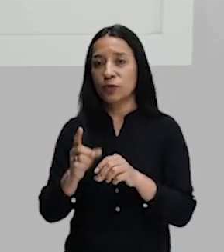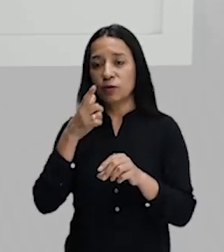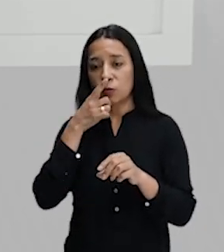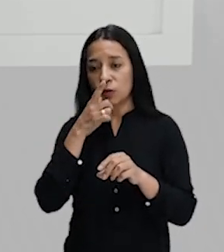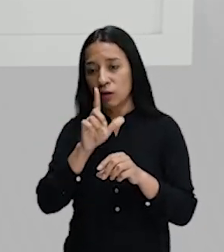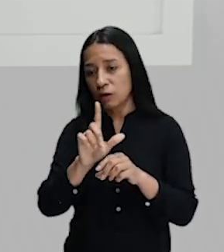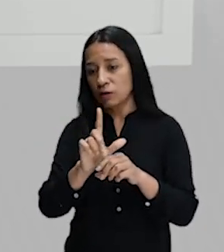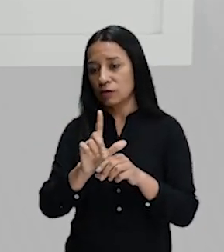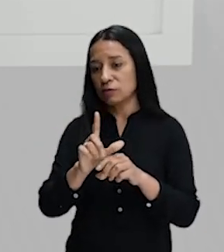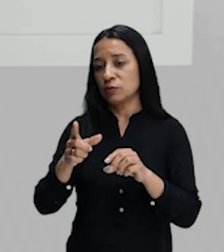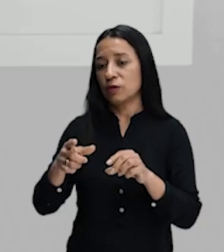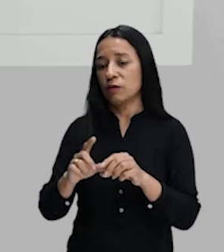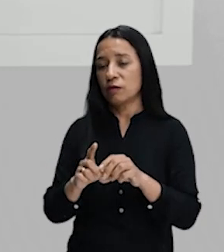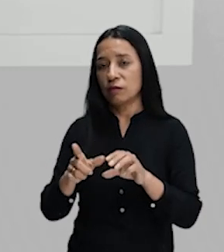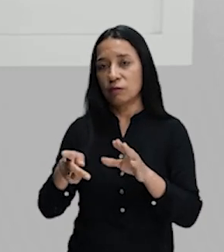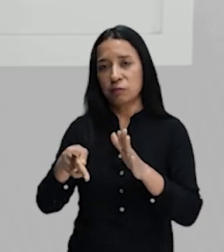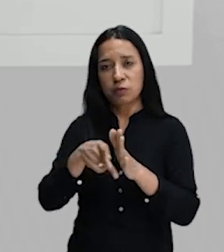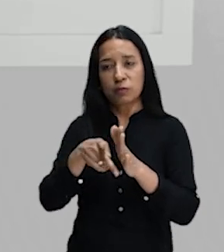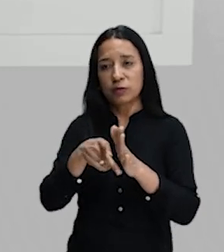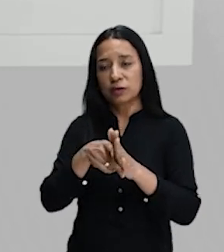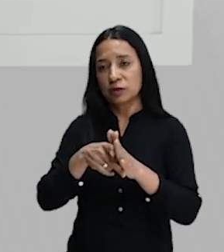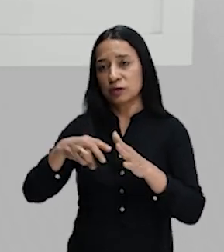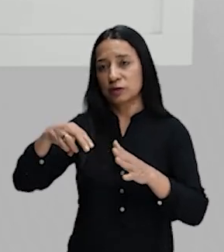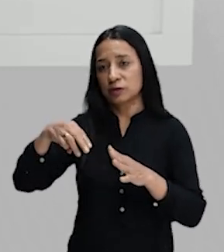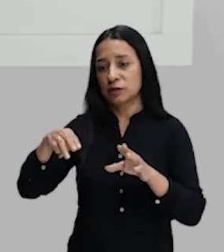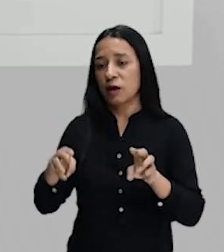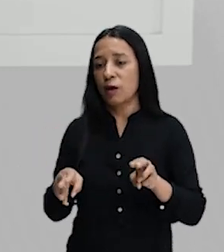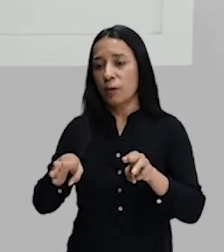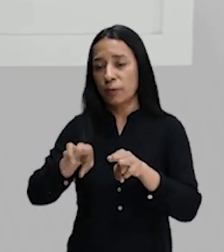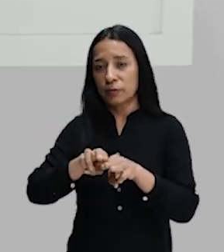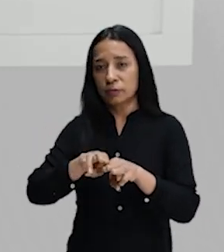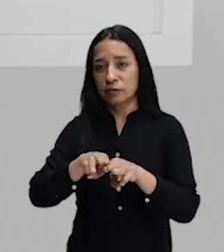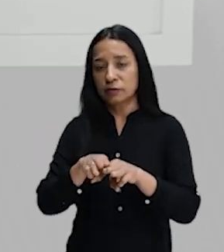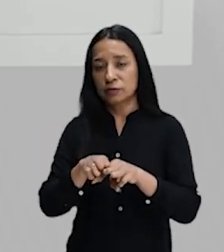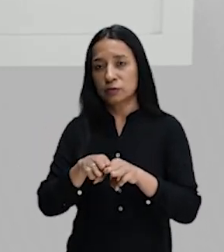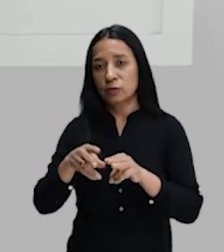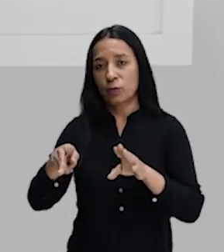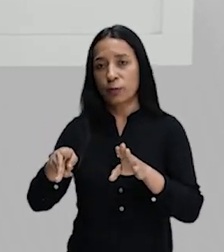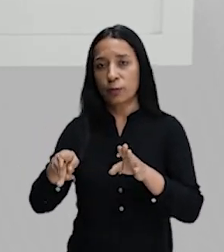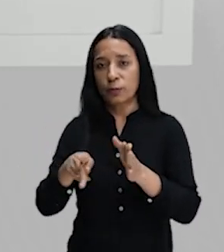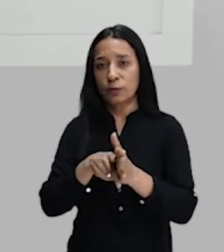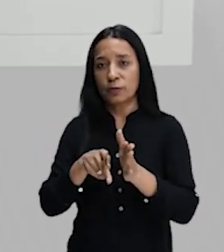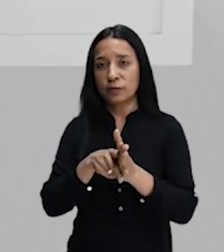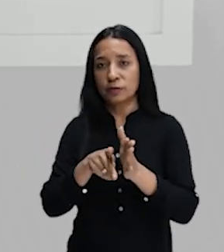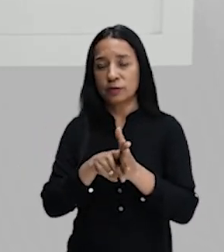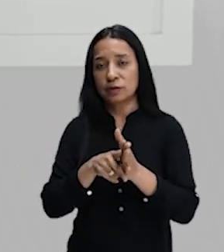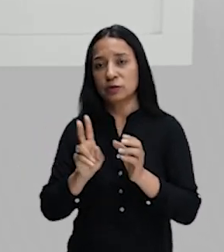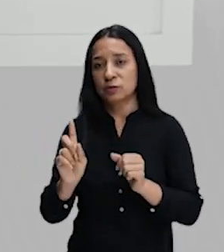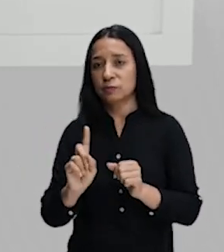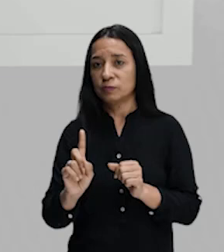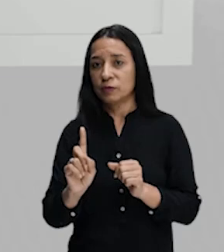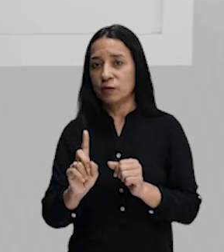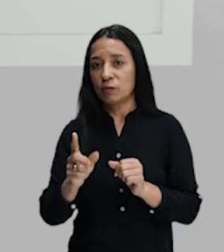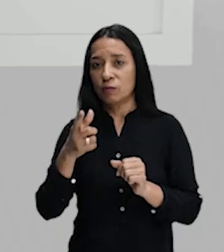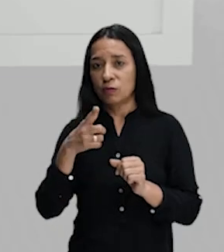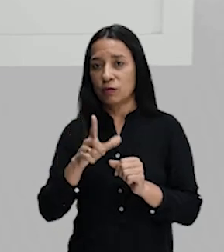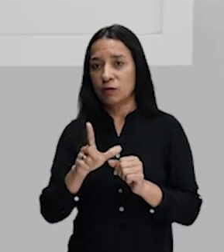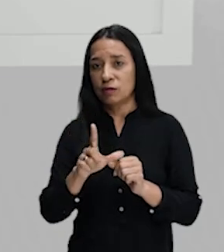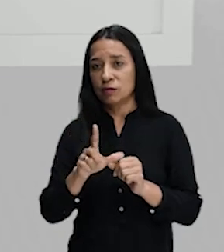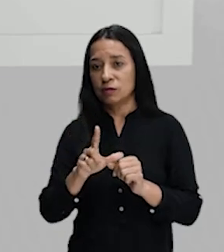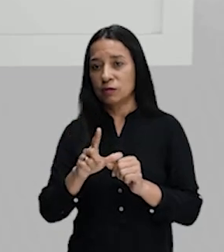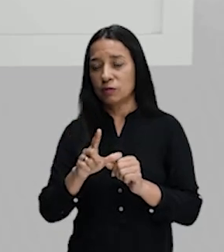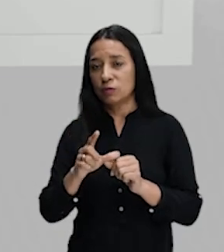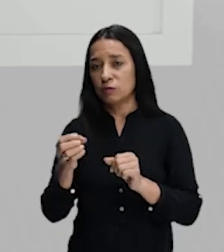propriedades magnéticas. Ou seja, as suas propriedades magnéticas, elas não ganham